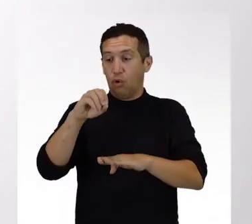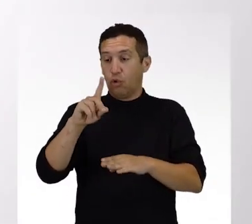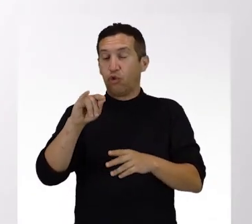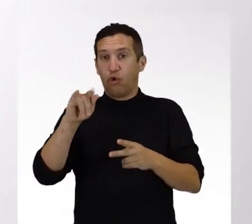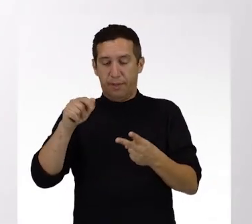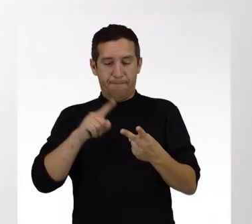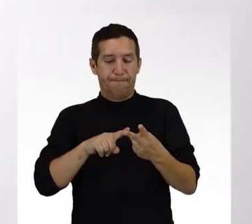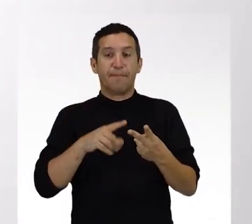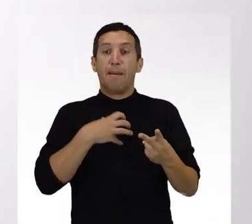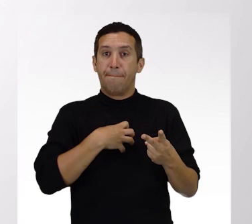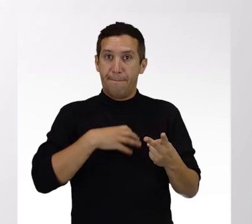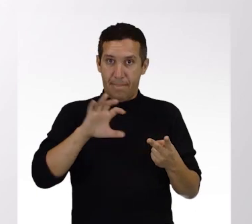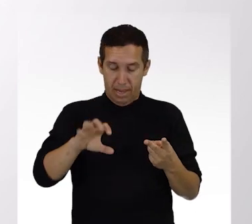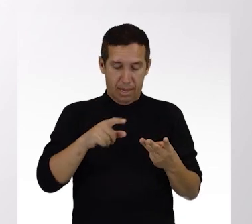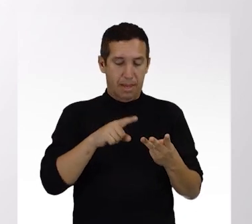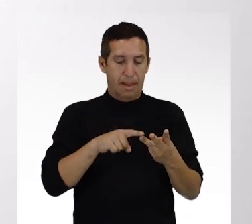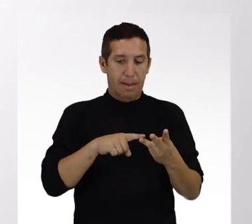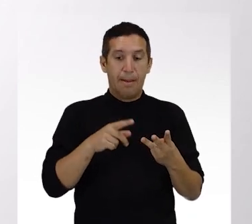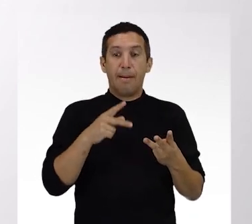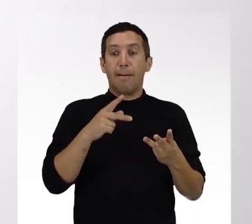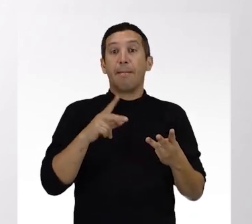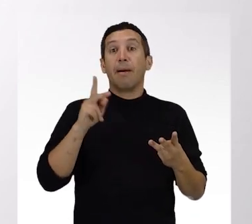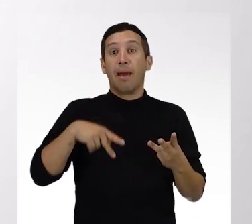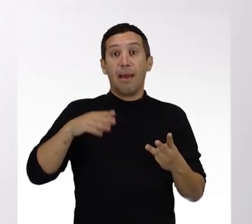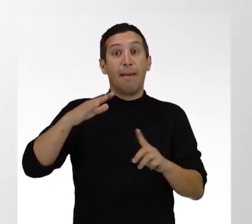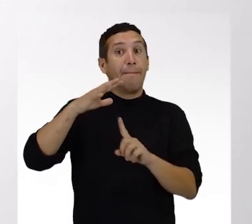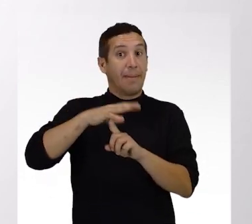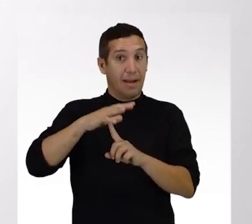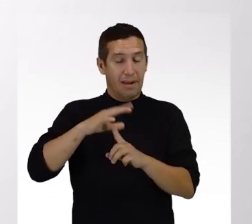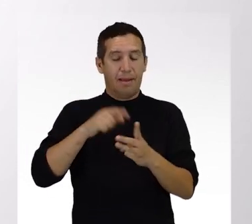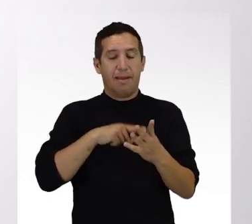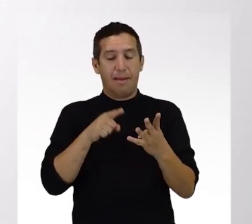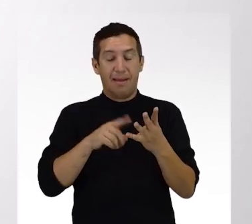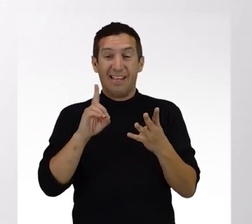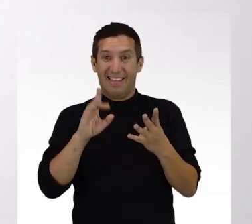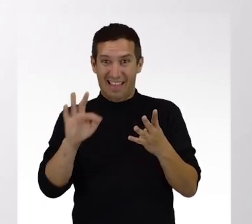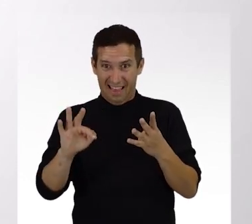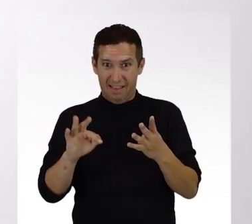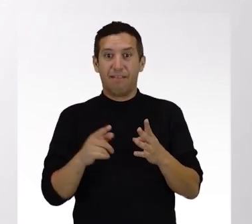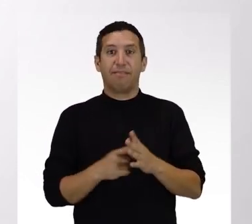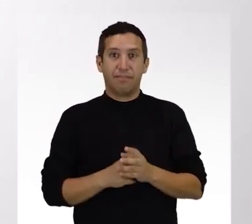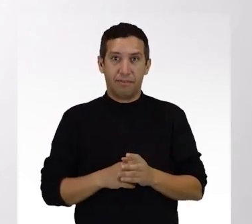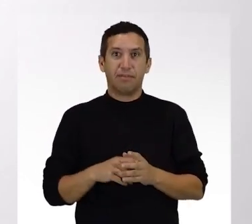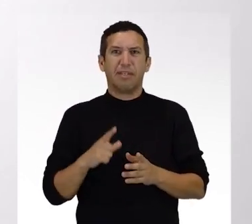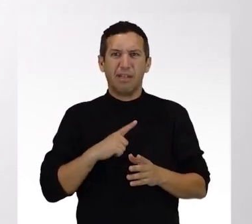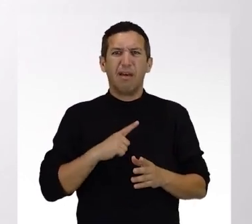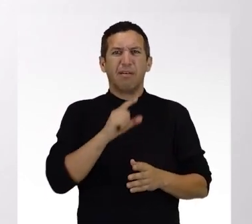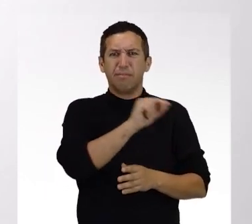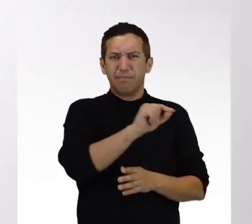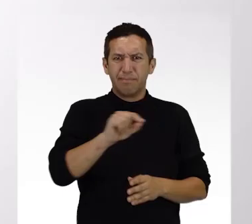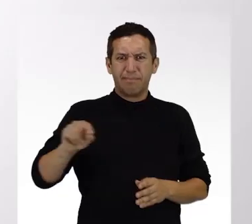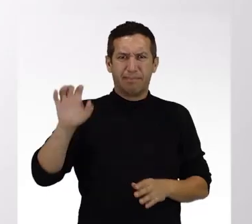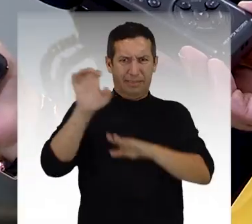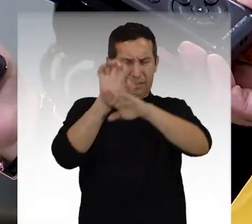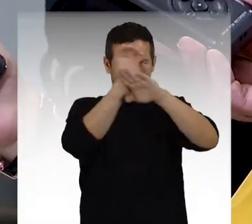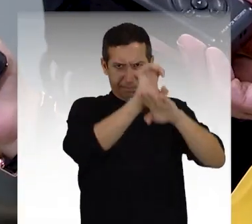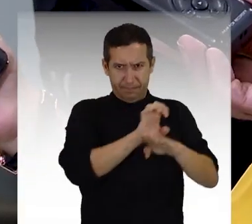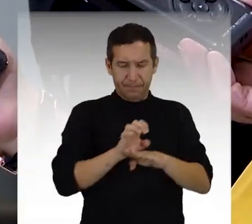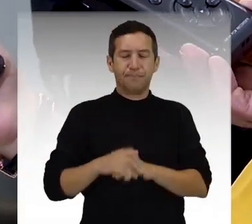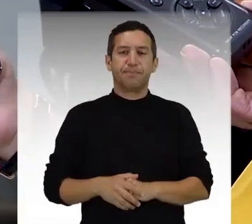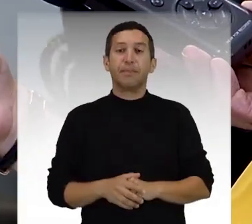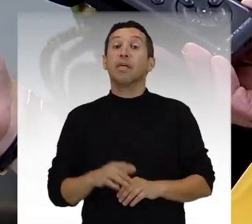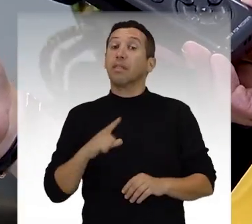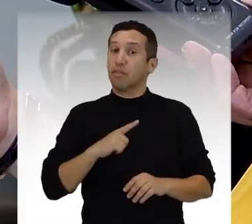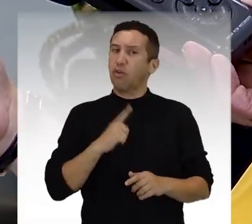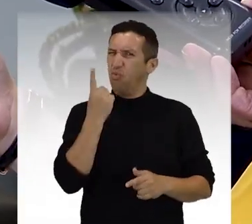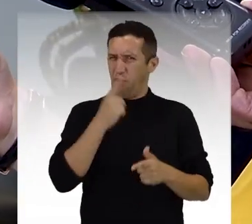4 estados brasileiros: Rondônia, Bahia, Paraná e São Paulo, além do Distrito Federal. Em